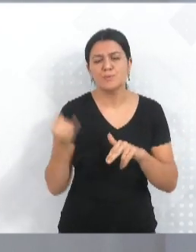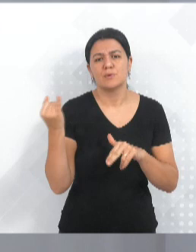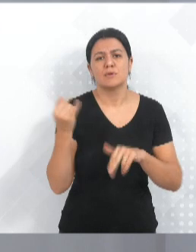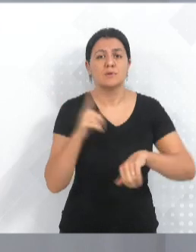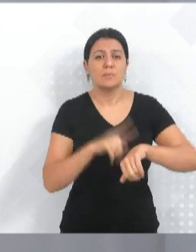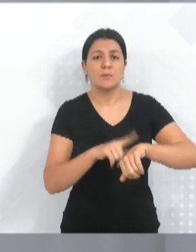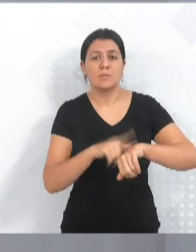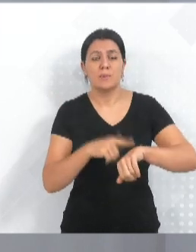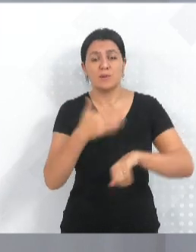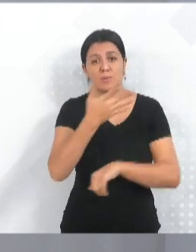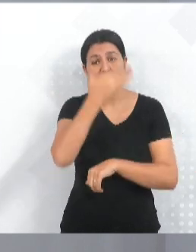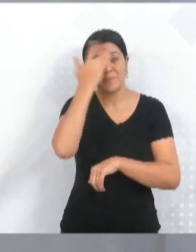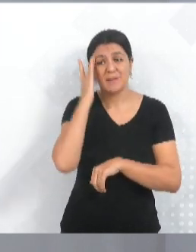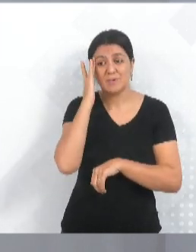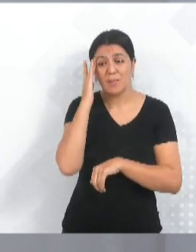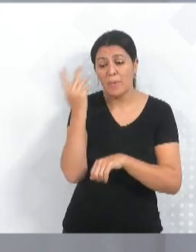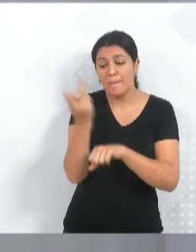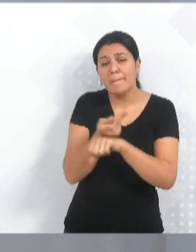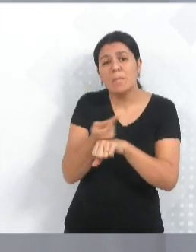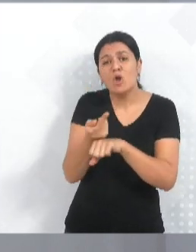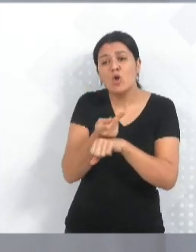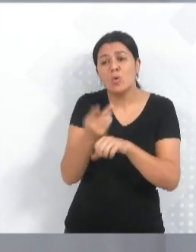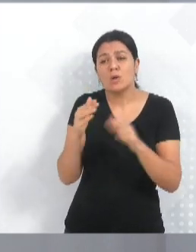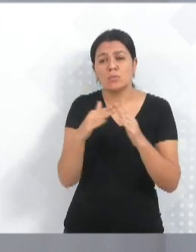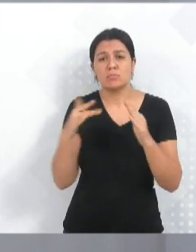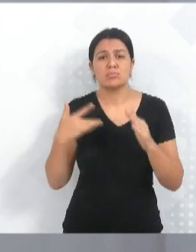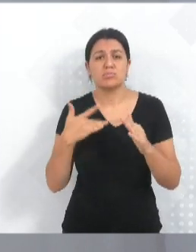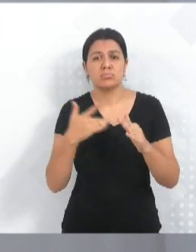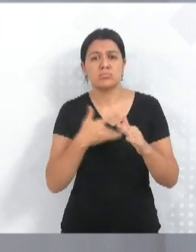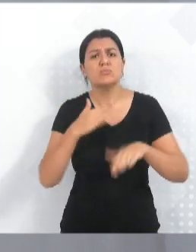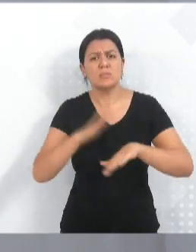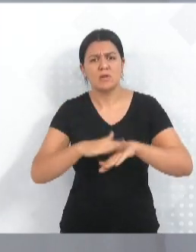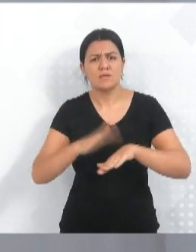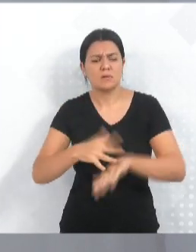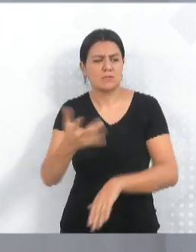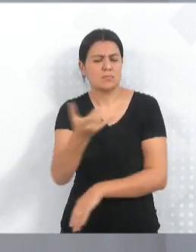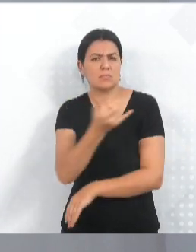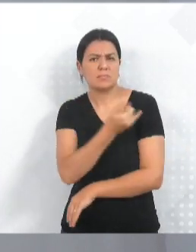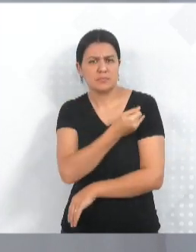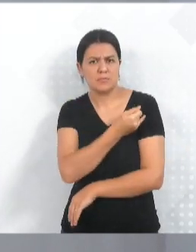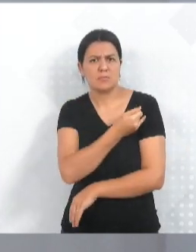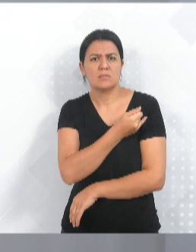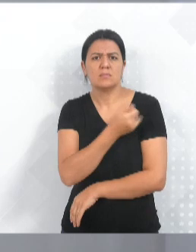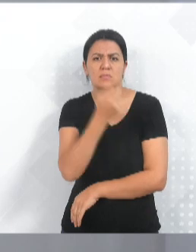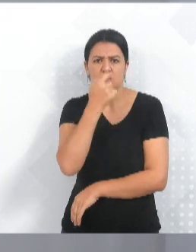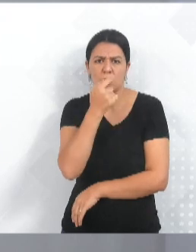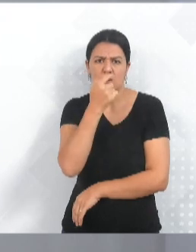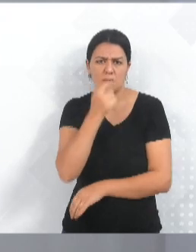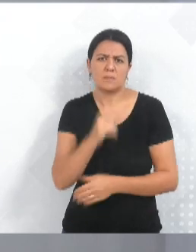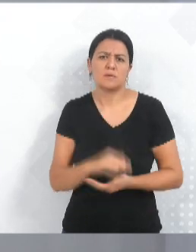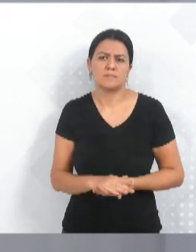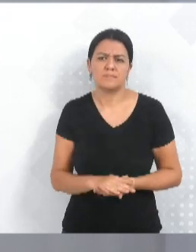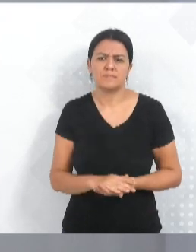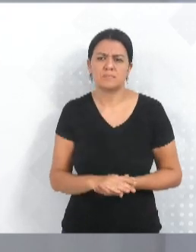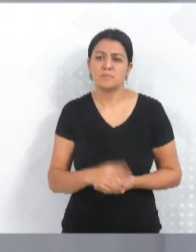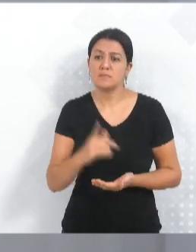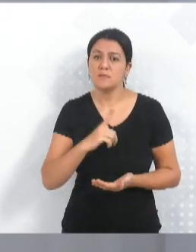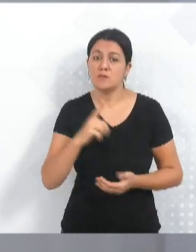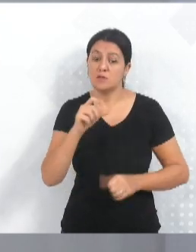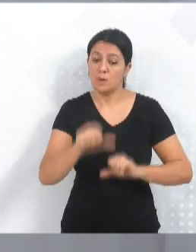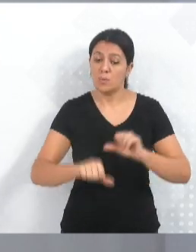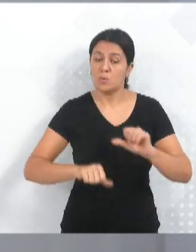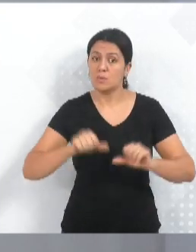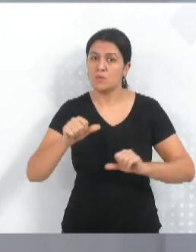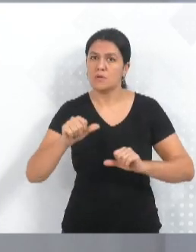momento as pessoas procurem as unidades de saúde para se imunizar contra a gripe Vereador Tuca nós vamos ter a mudança do clima